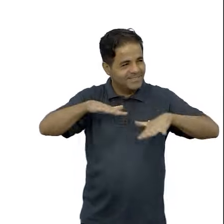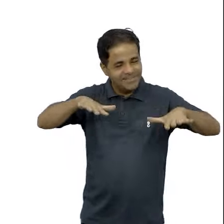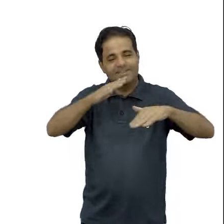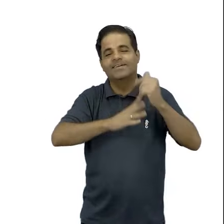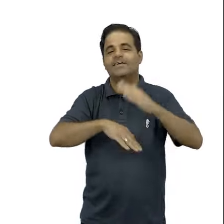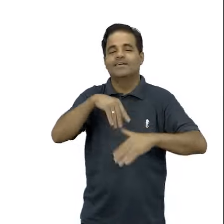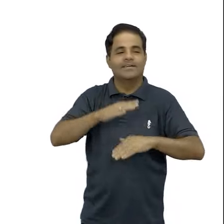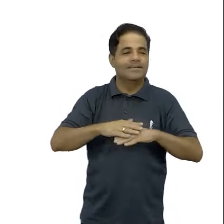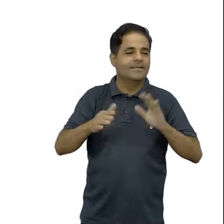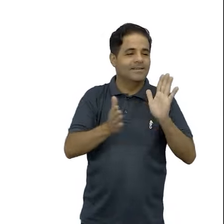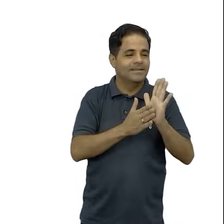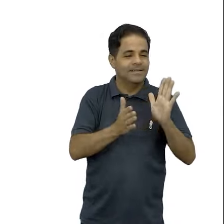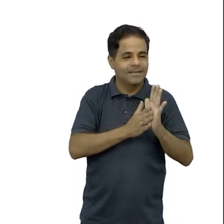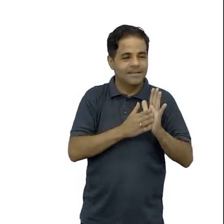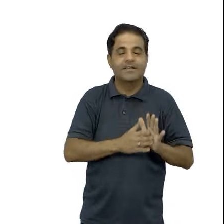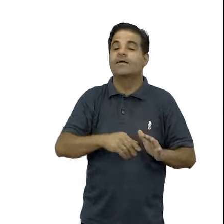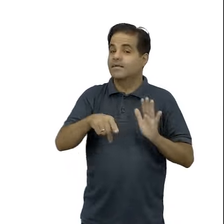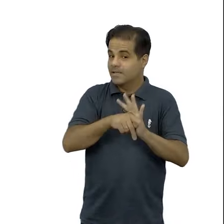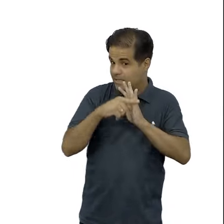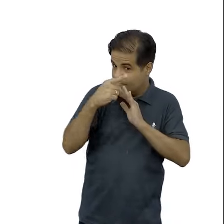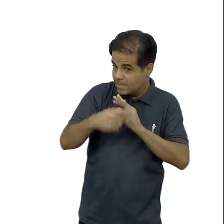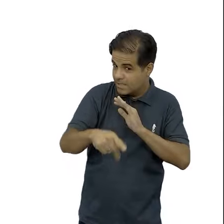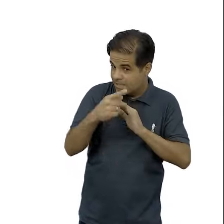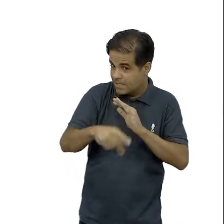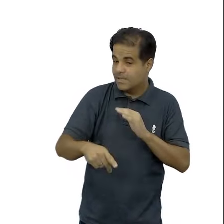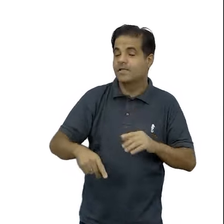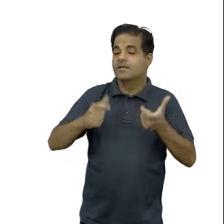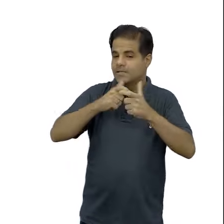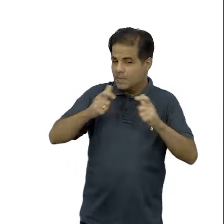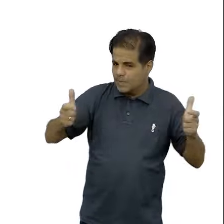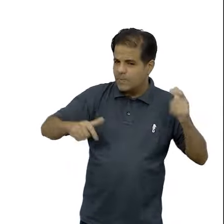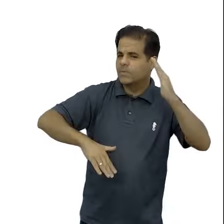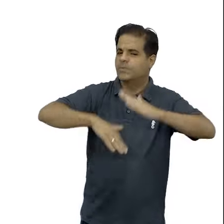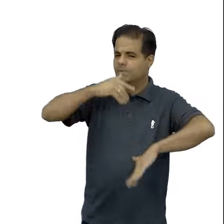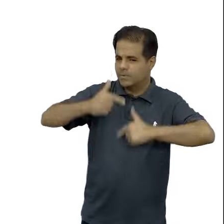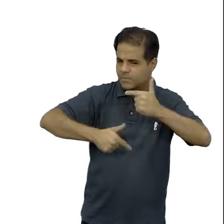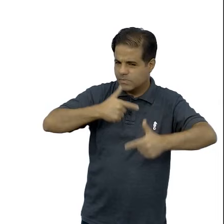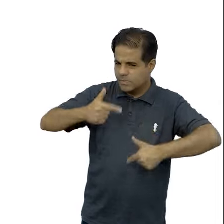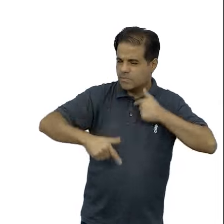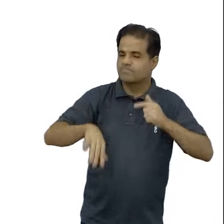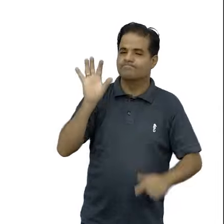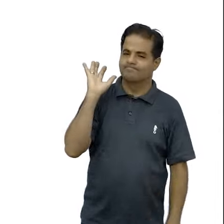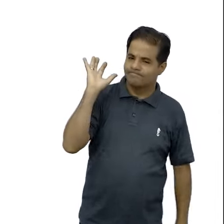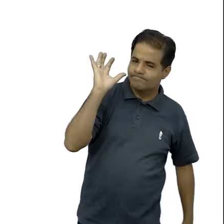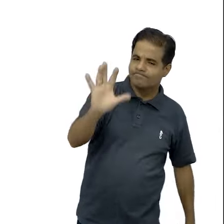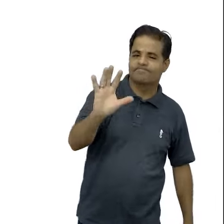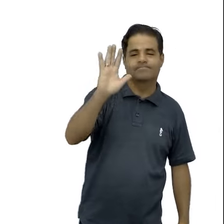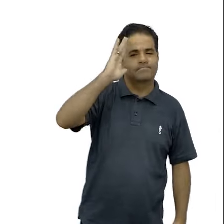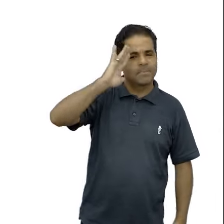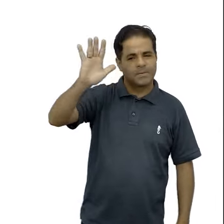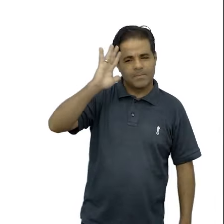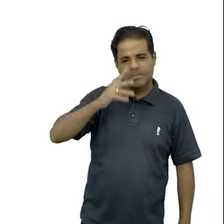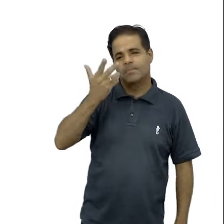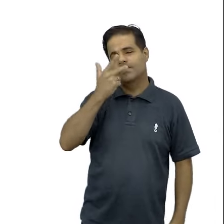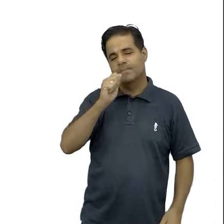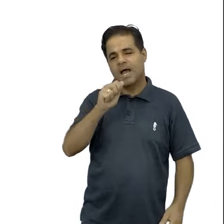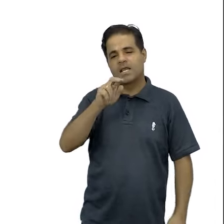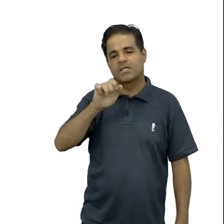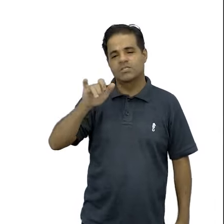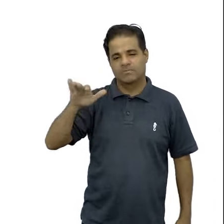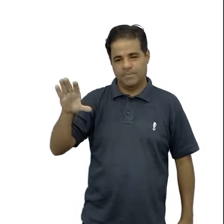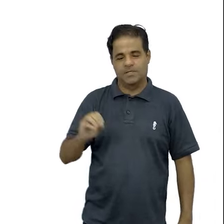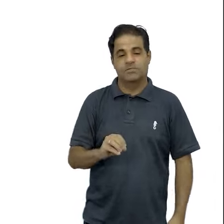as propriedades, observando sua estrutura de funcionamento para esse tipo de pensamento aritmético.